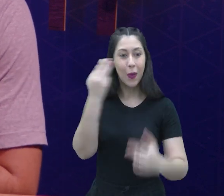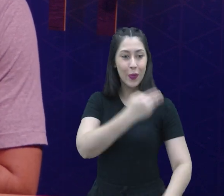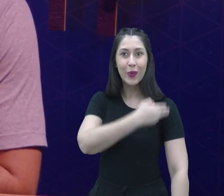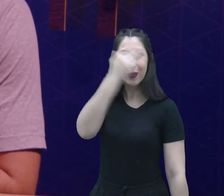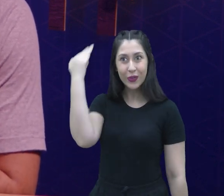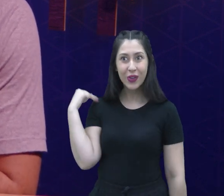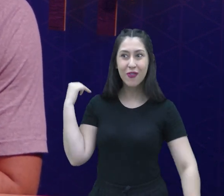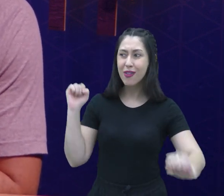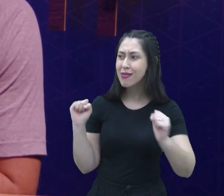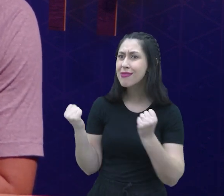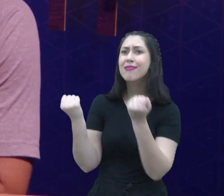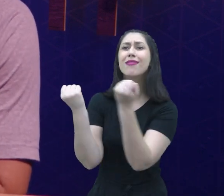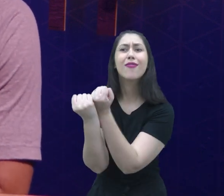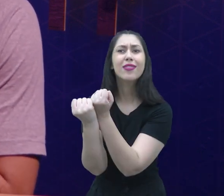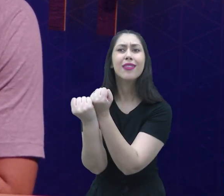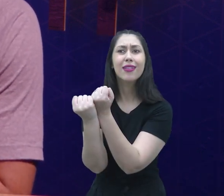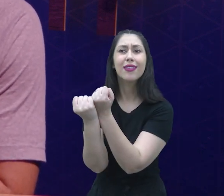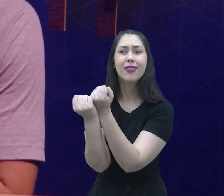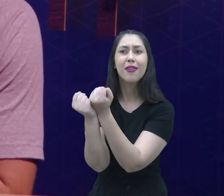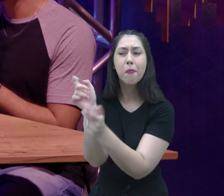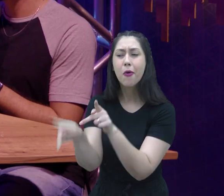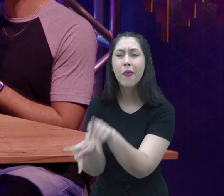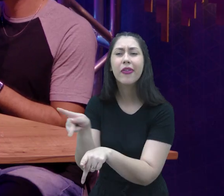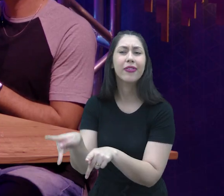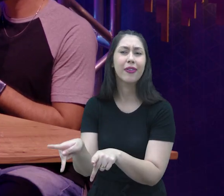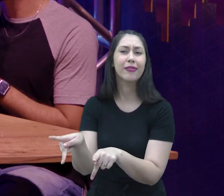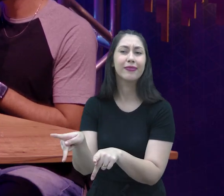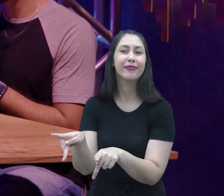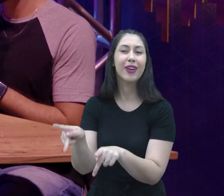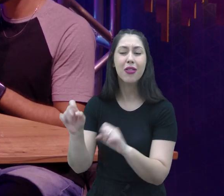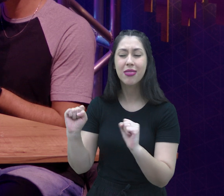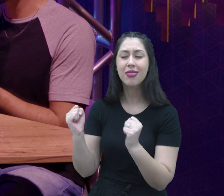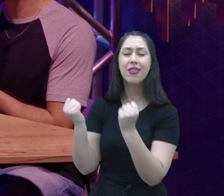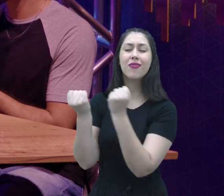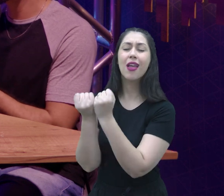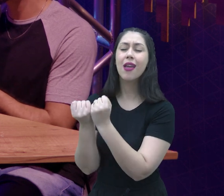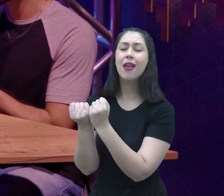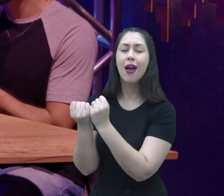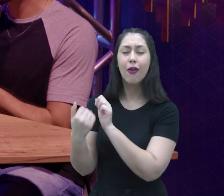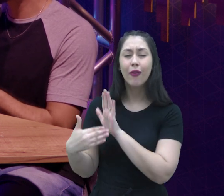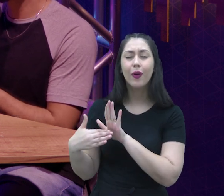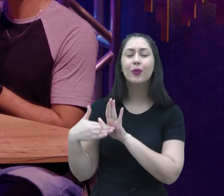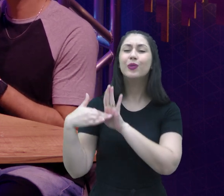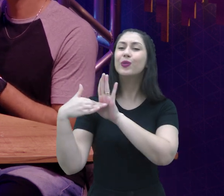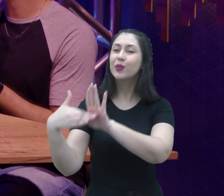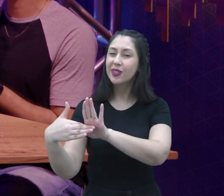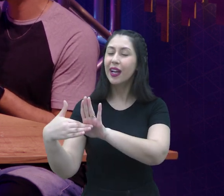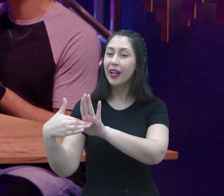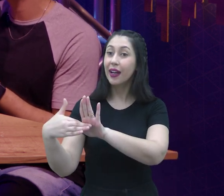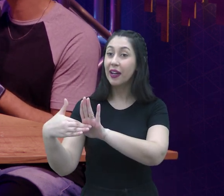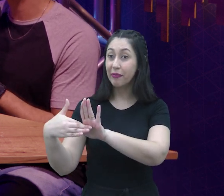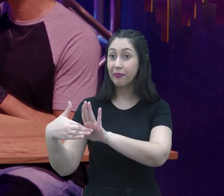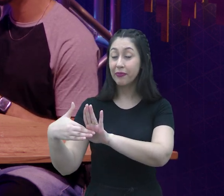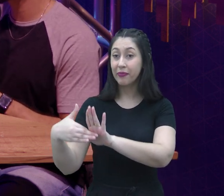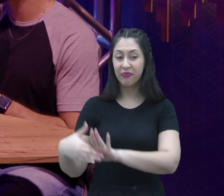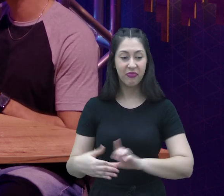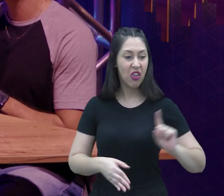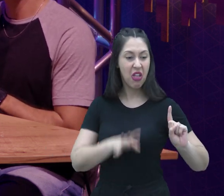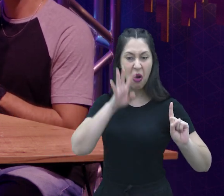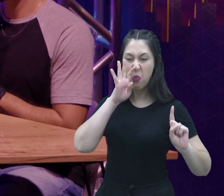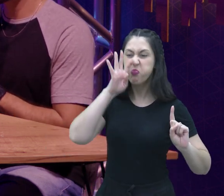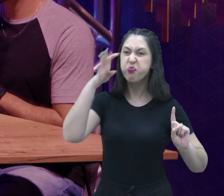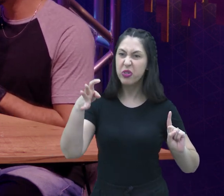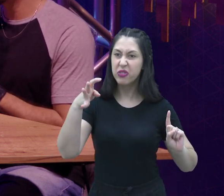defender o civil, né? Então, ele vai defender as pessoas que foram acusadas de alguma